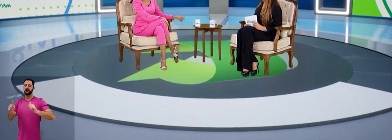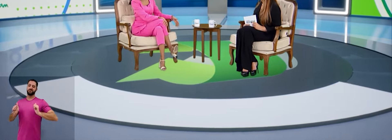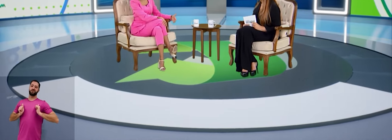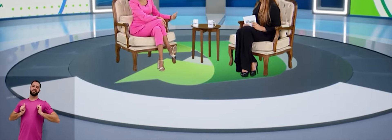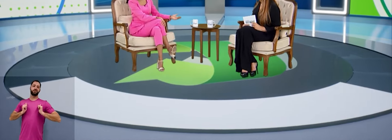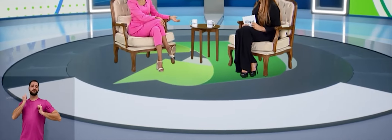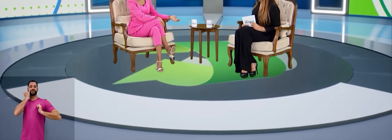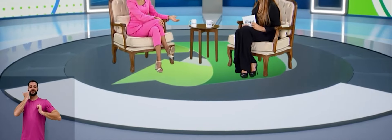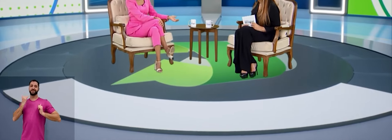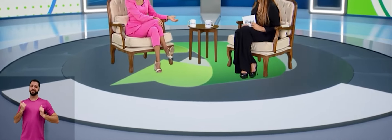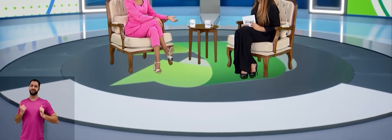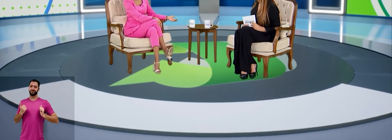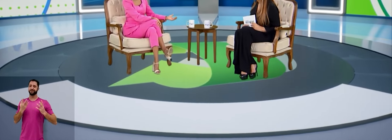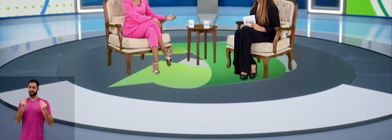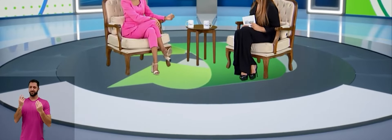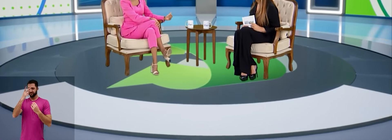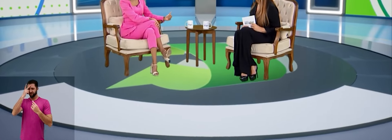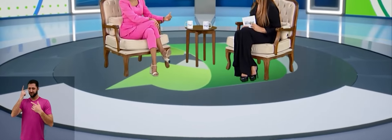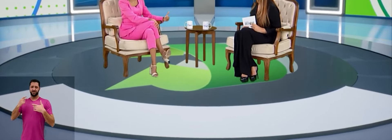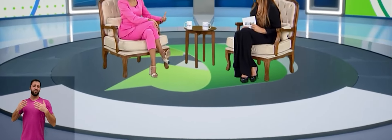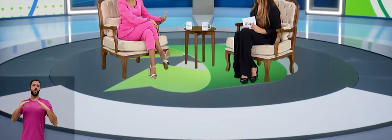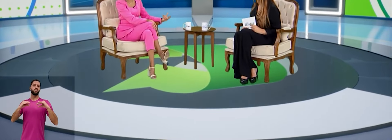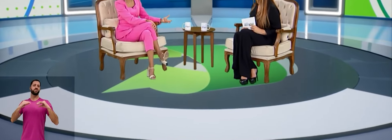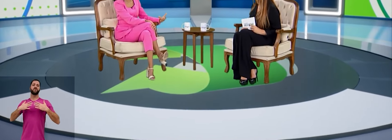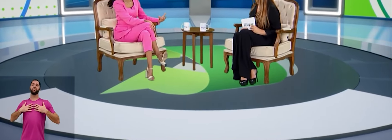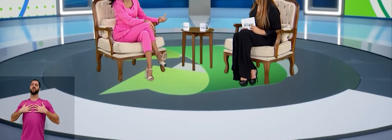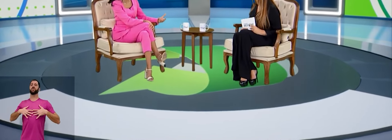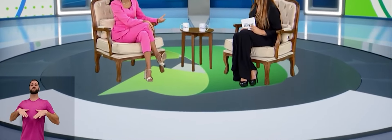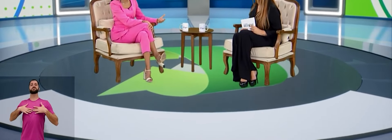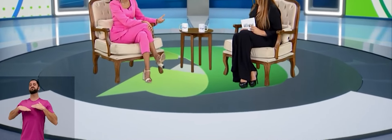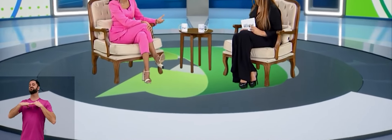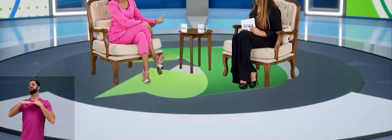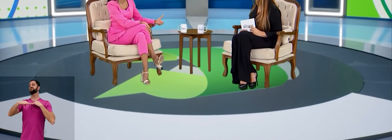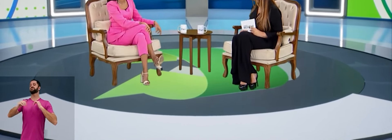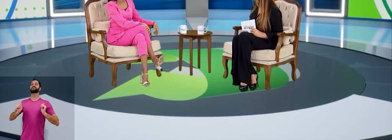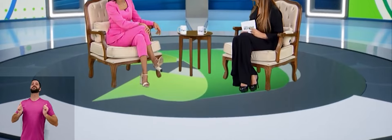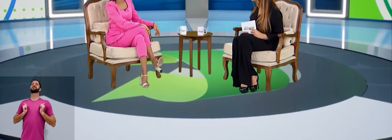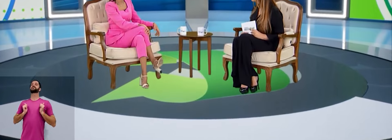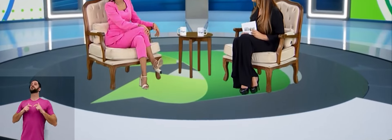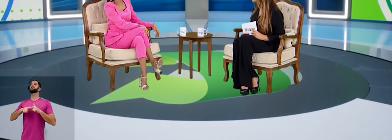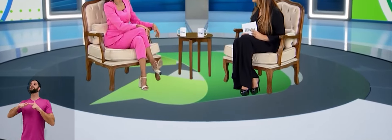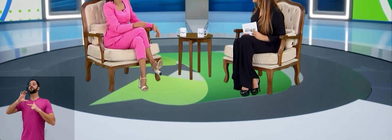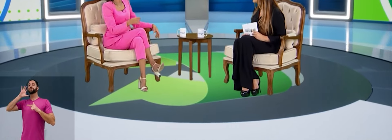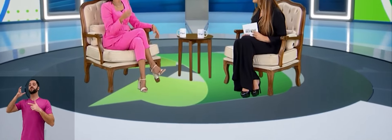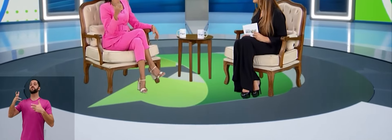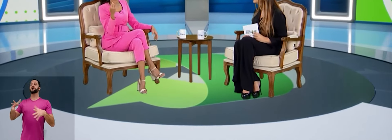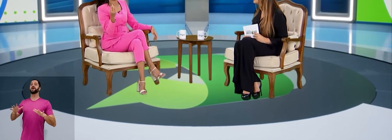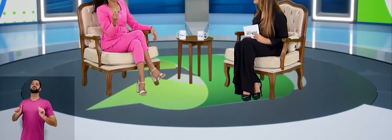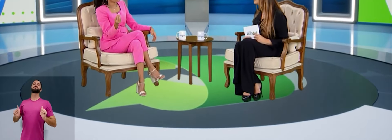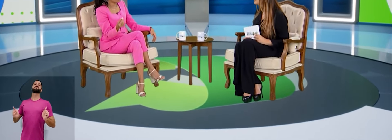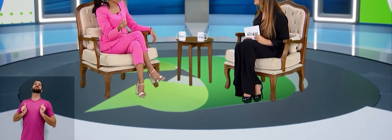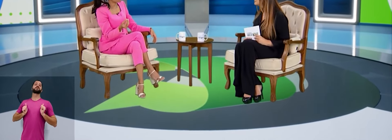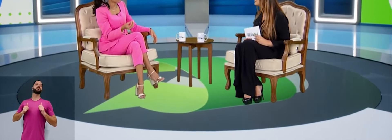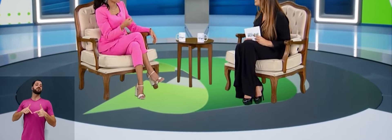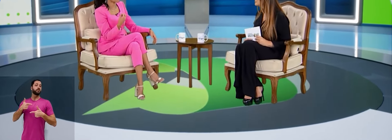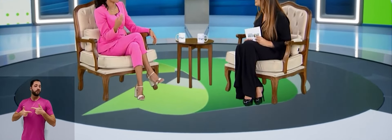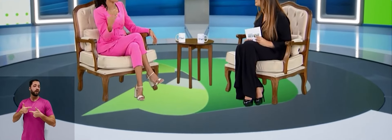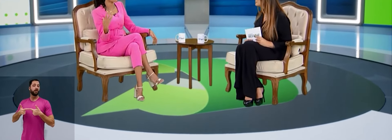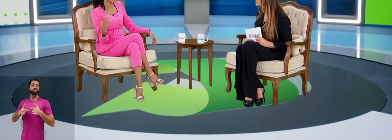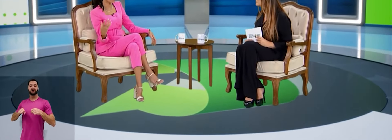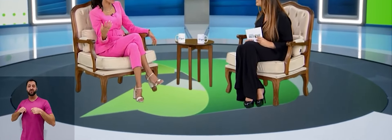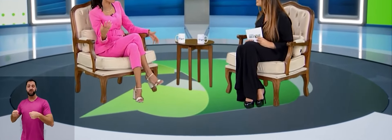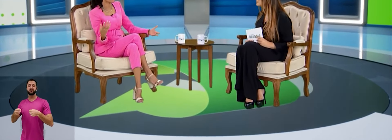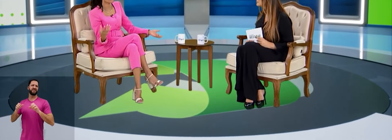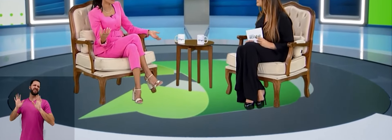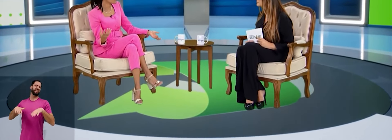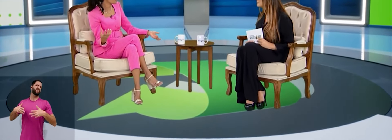isso. envolver, porque vai dar trabalho, né? E a maioria das pessoas está na zona de conforto. E daí não quer resolver um problema, porque sabe que vai